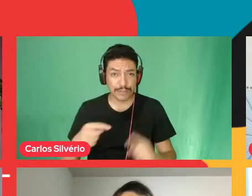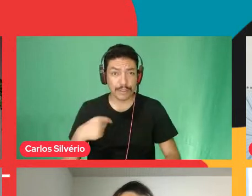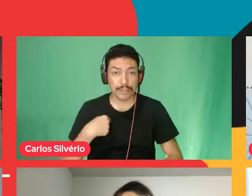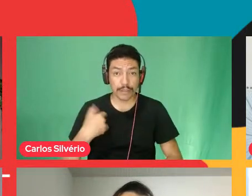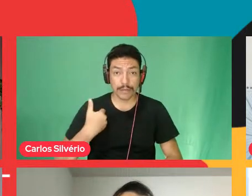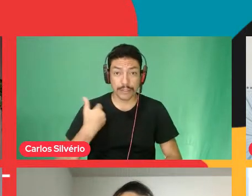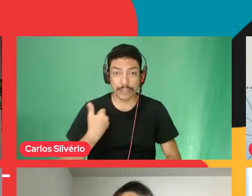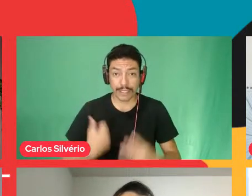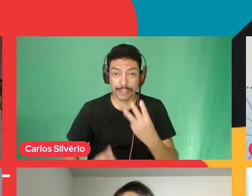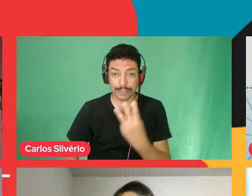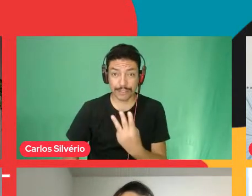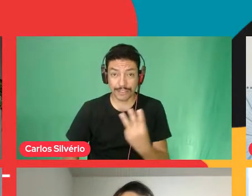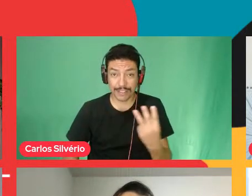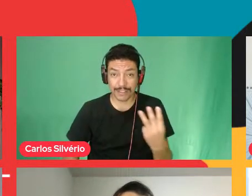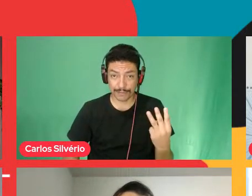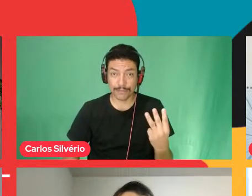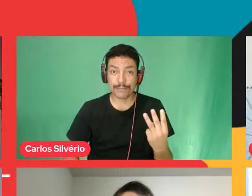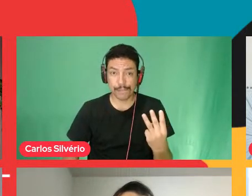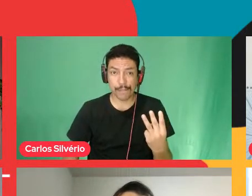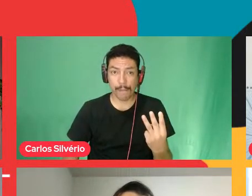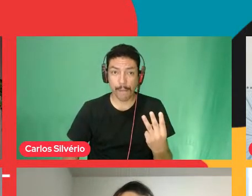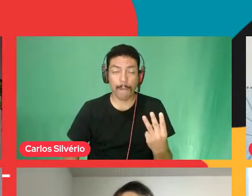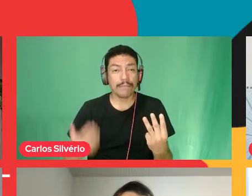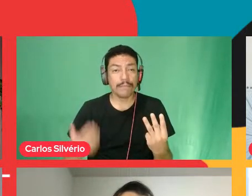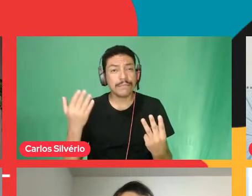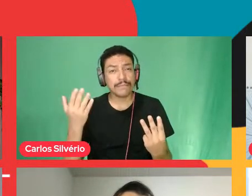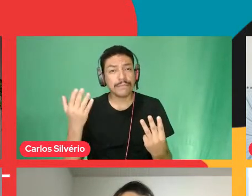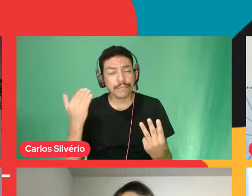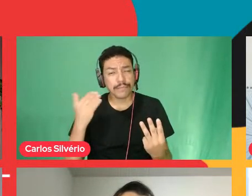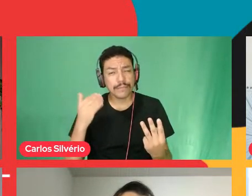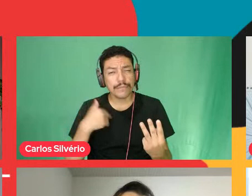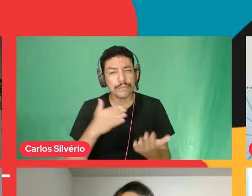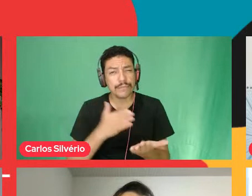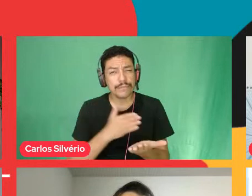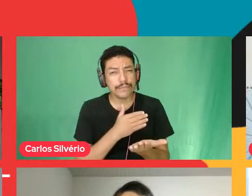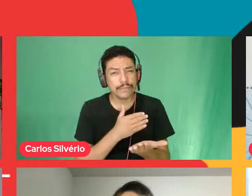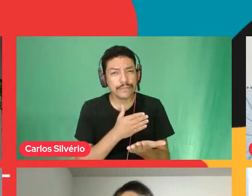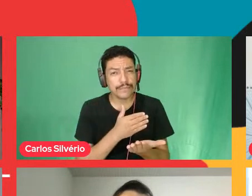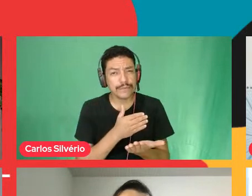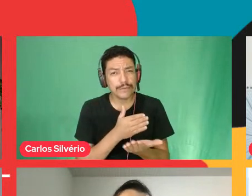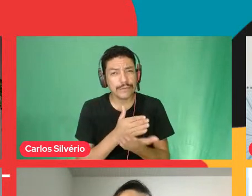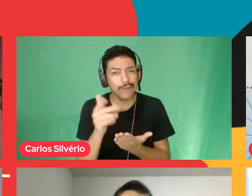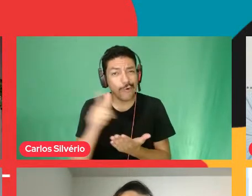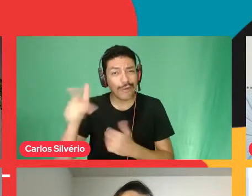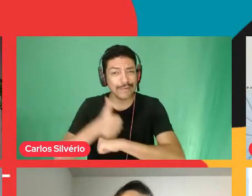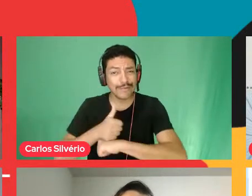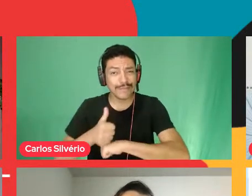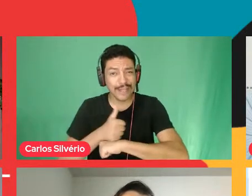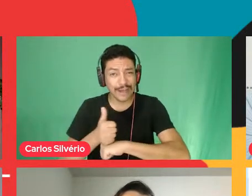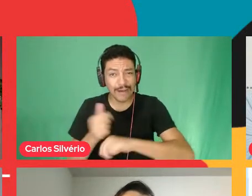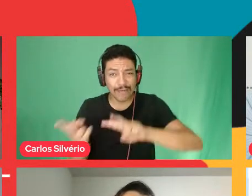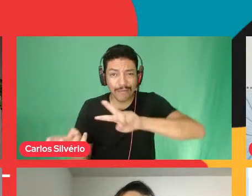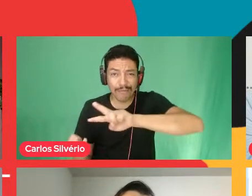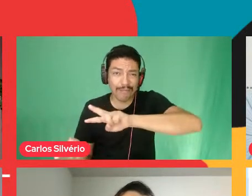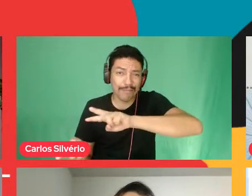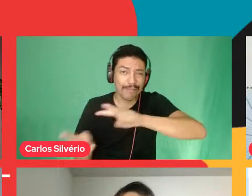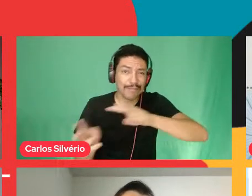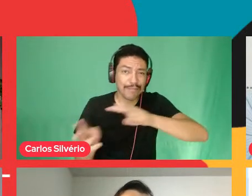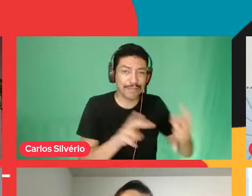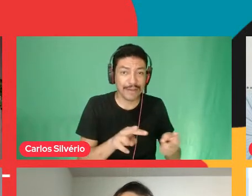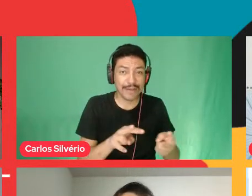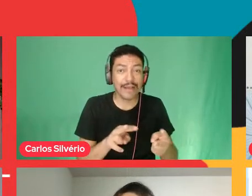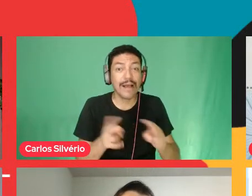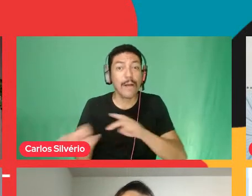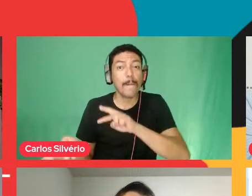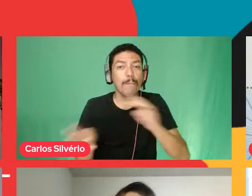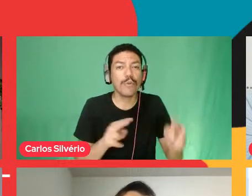33 anos e eu comecei, né? Vim aí numa transição de carreira aos meus 29.